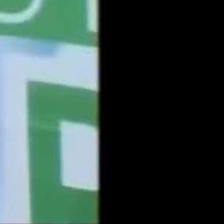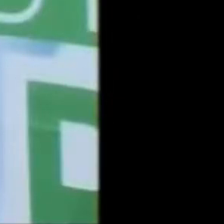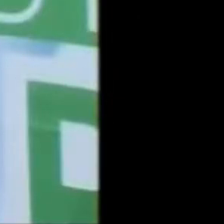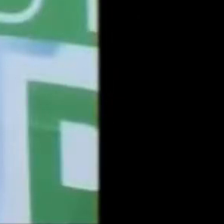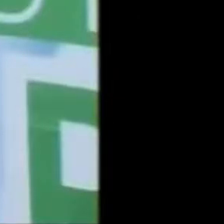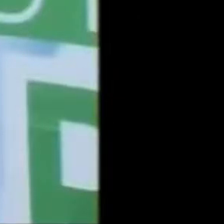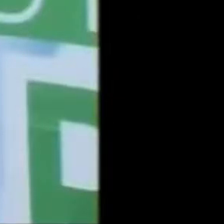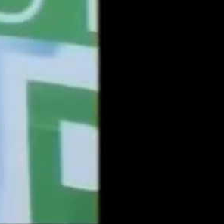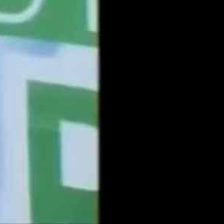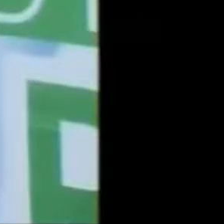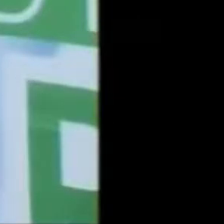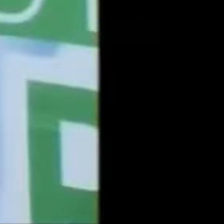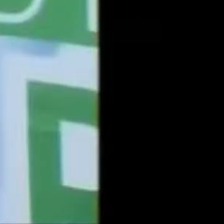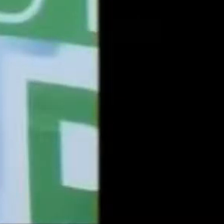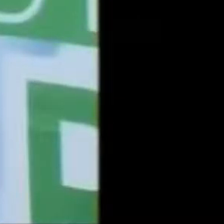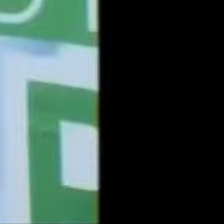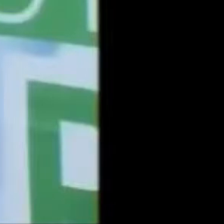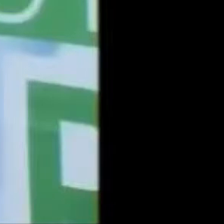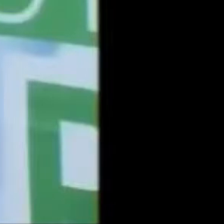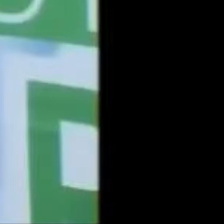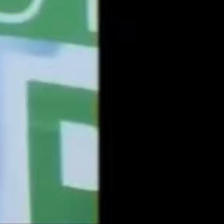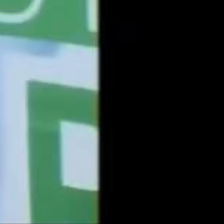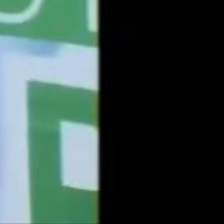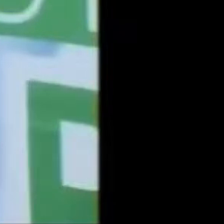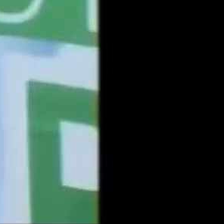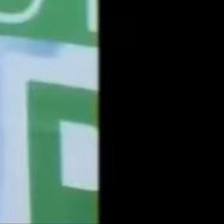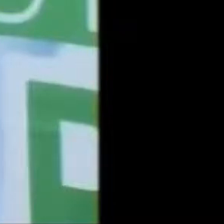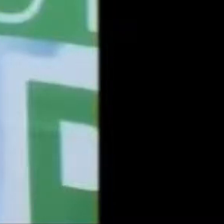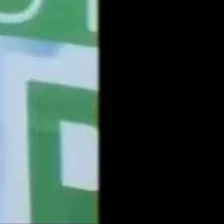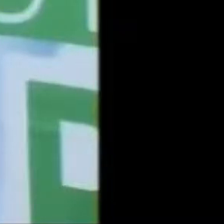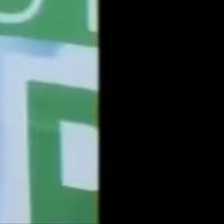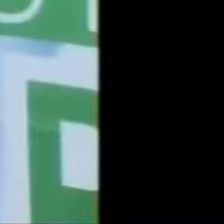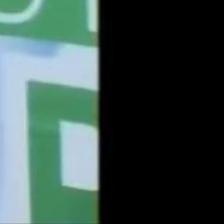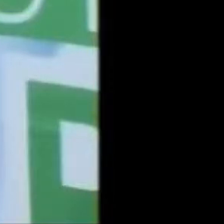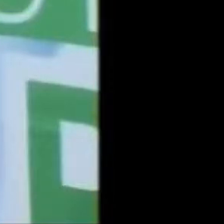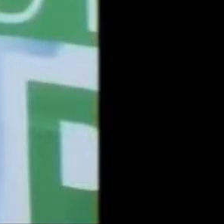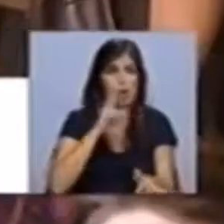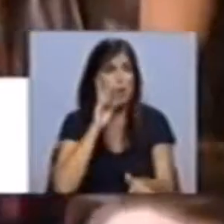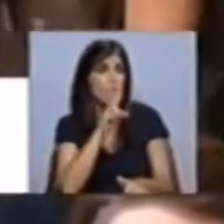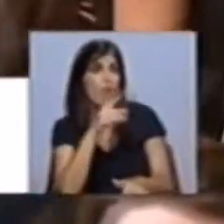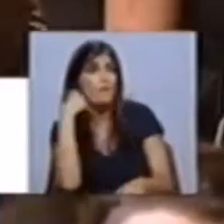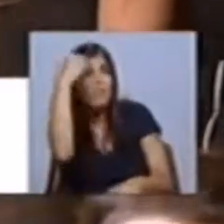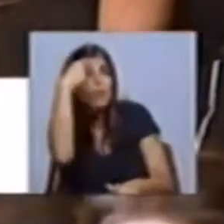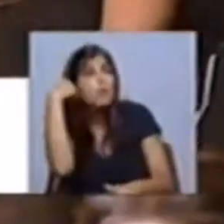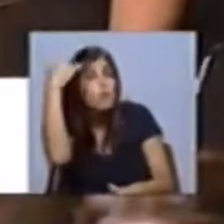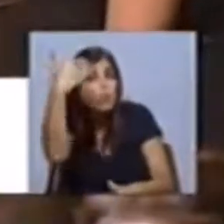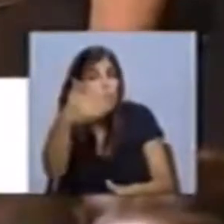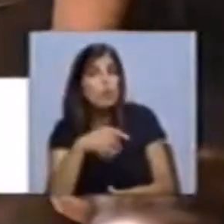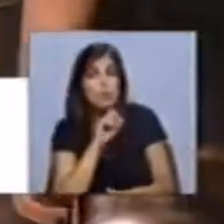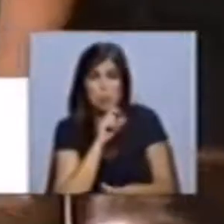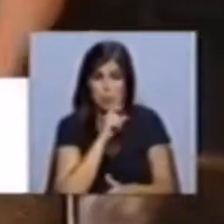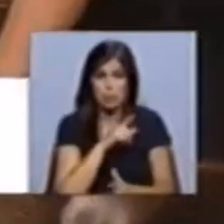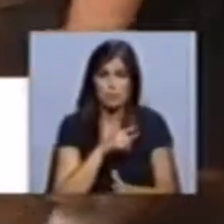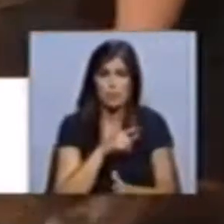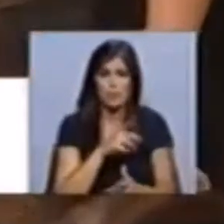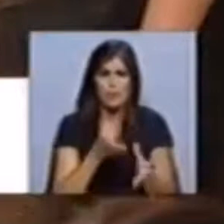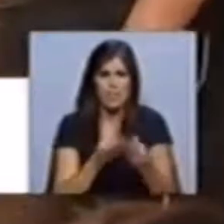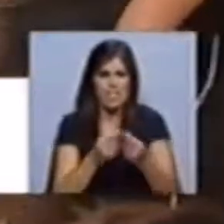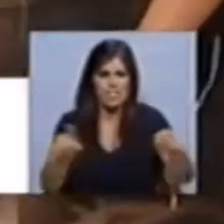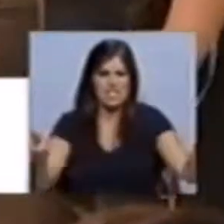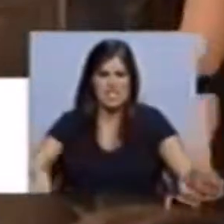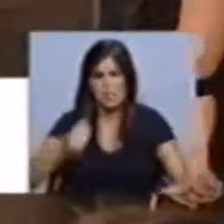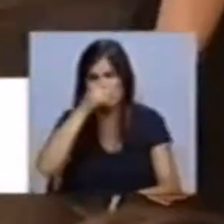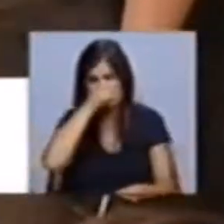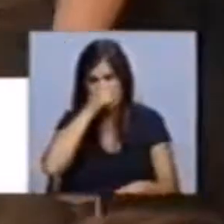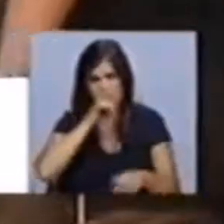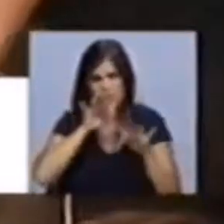universidade portuguesa é fácil encontrar um espanhol, um italiano, um francês, um inglês. Sala cheia.